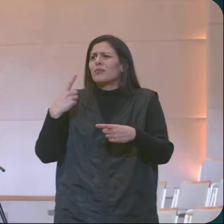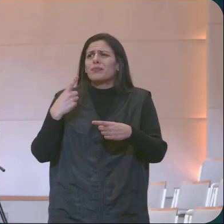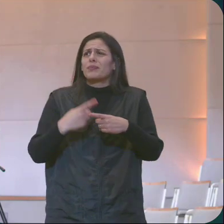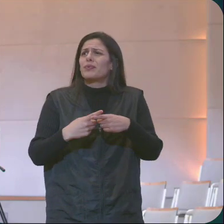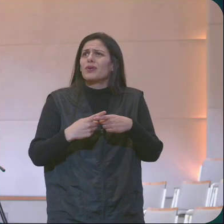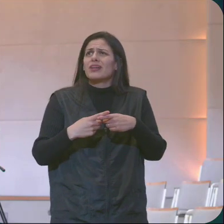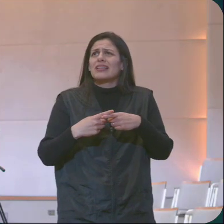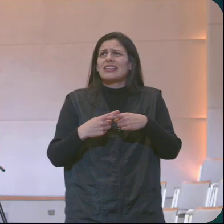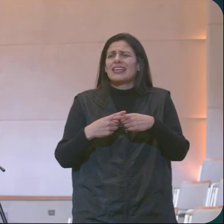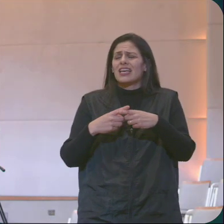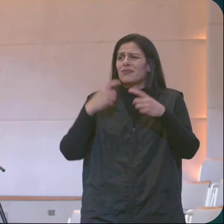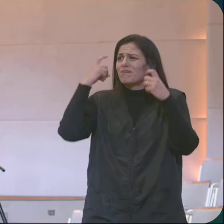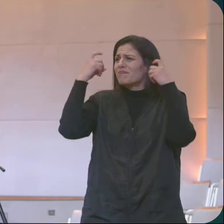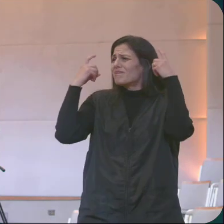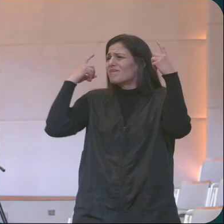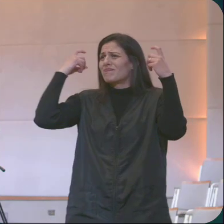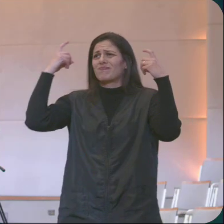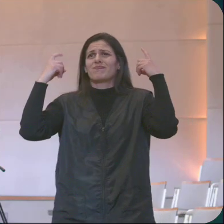Assim perturbada,